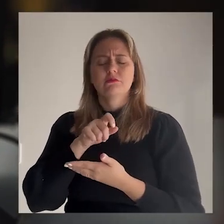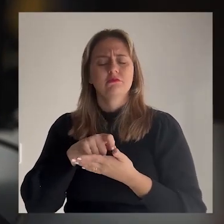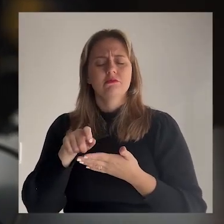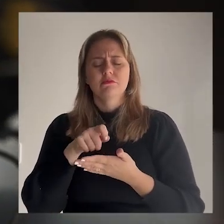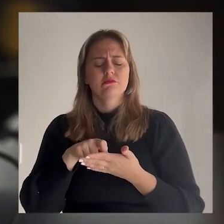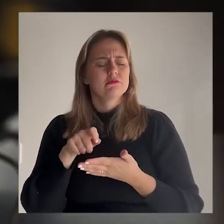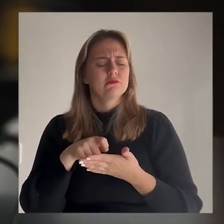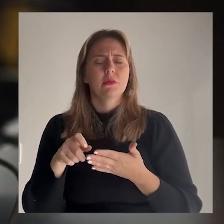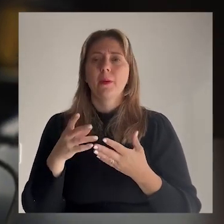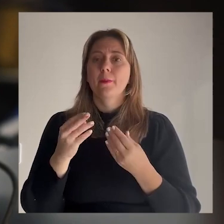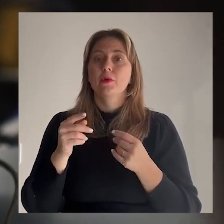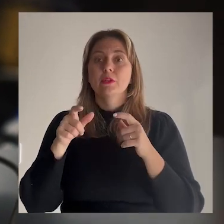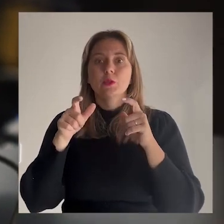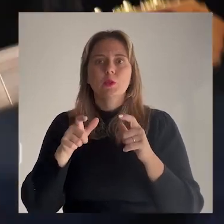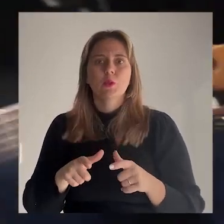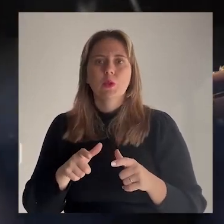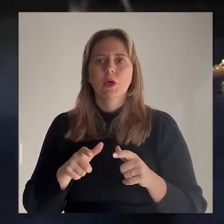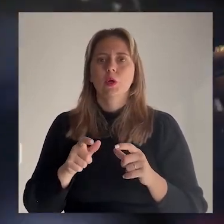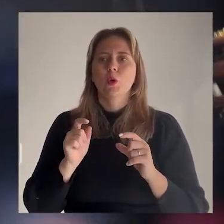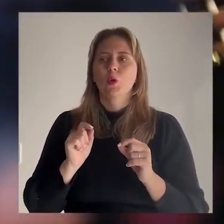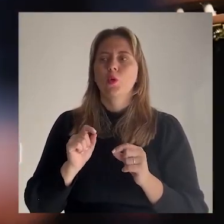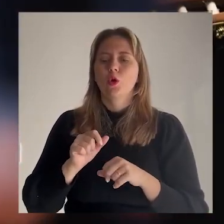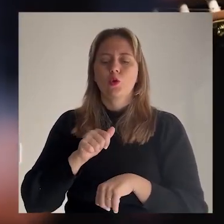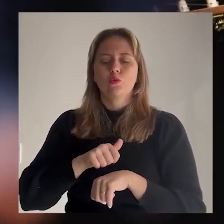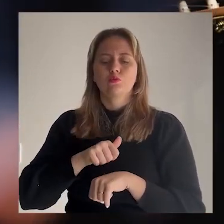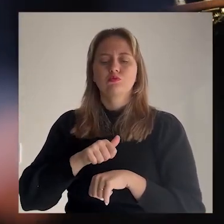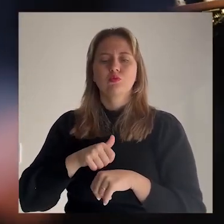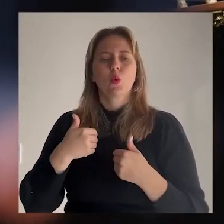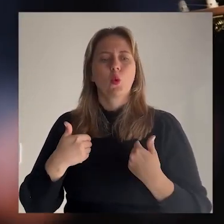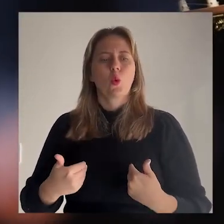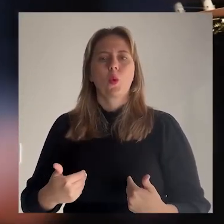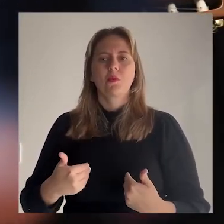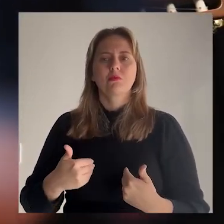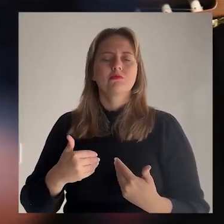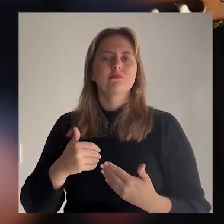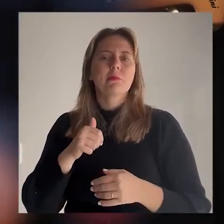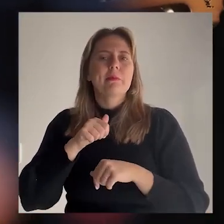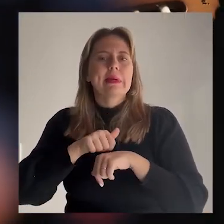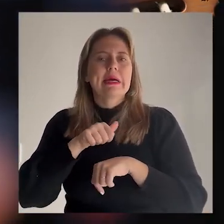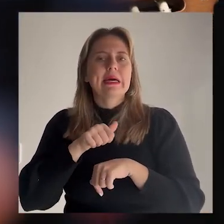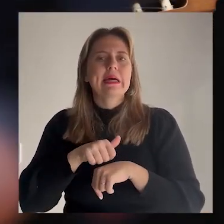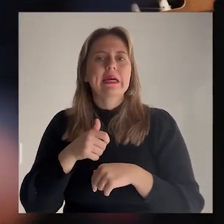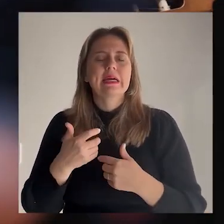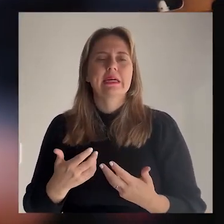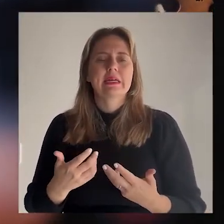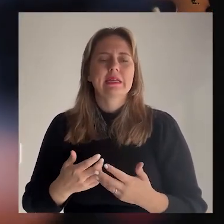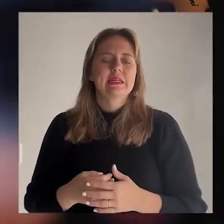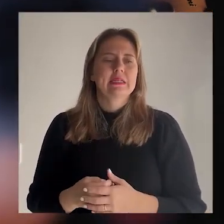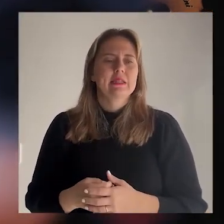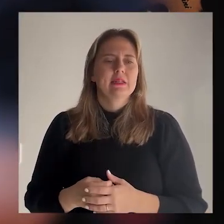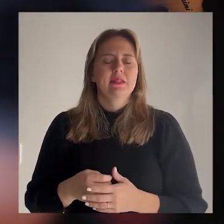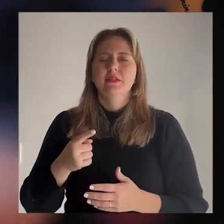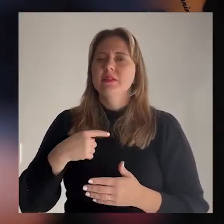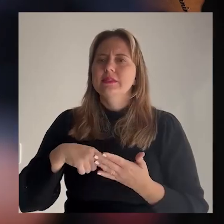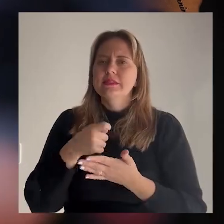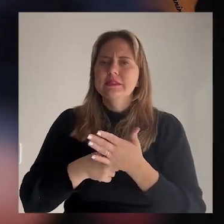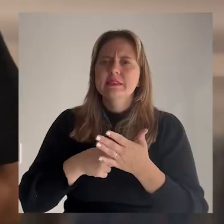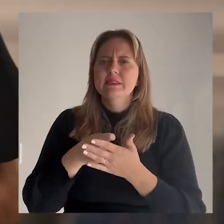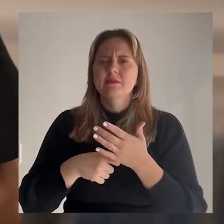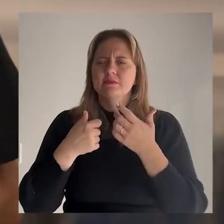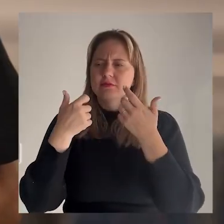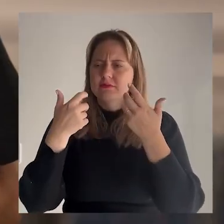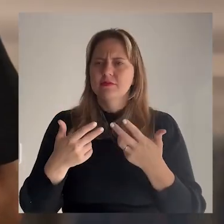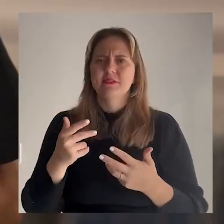Que vem muito desse lugar, o sólido de um corpo de pedra, né? E tentando descrever